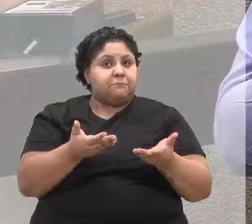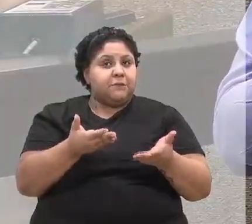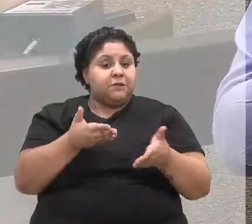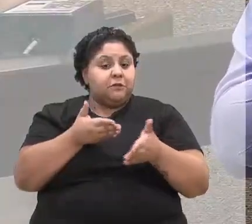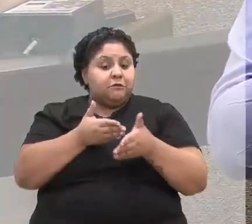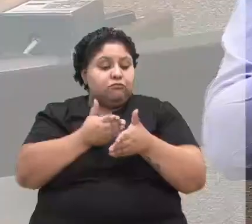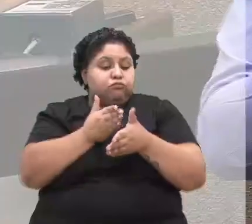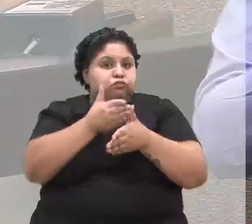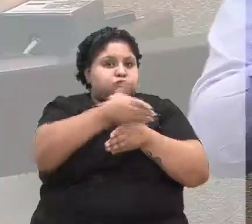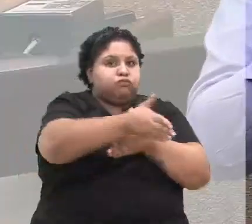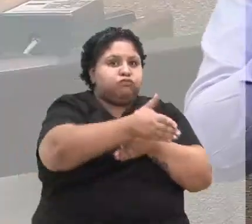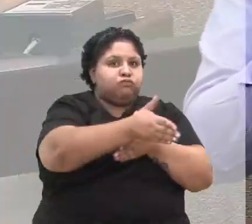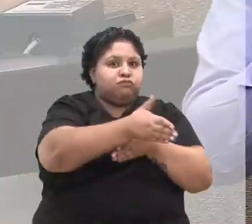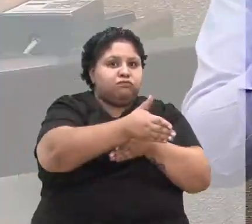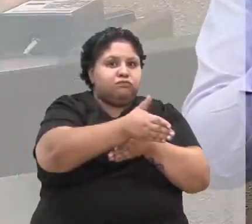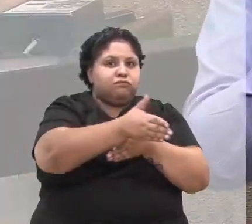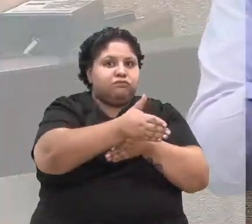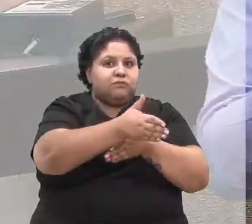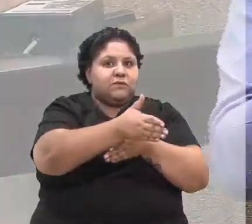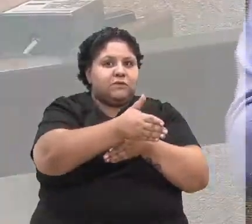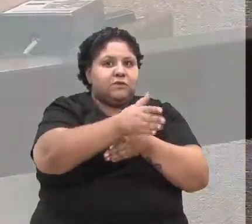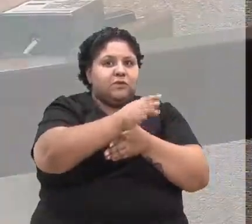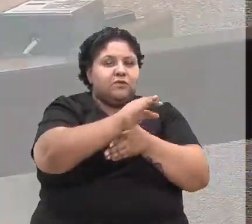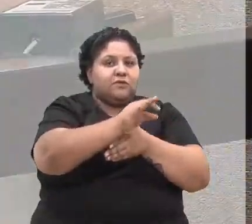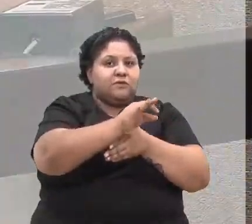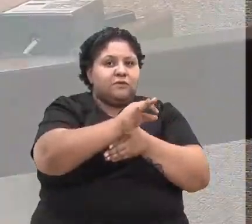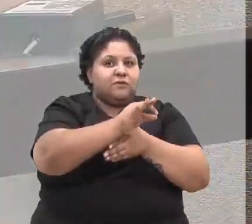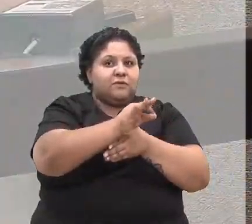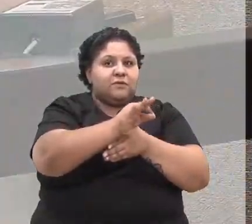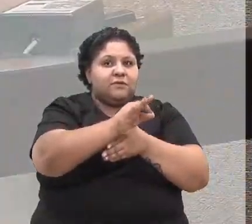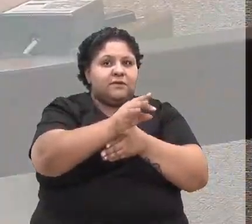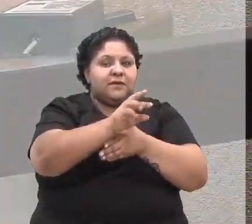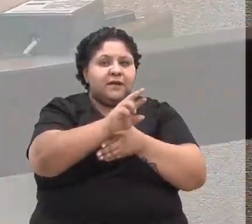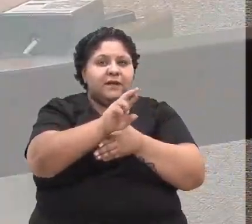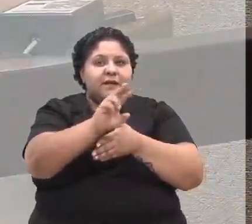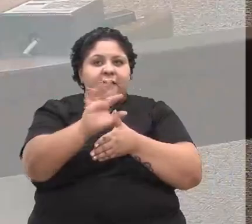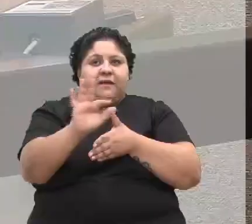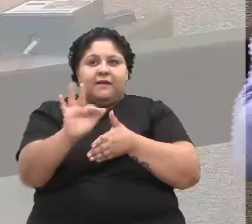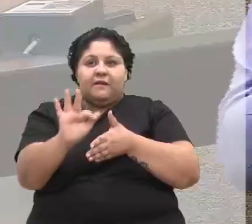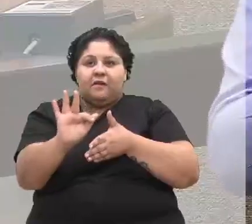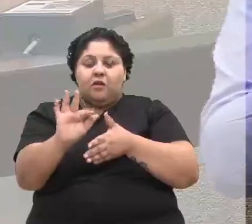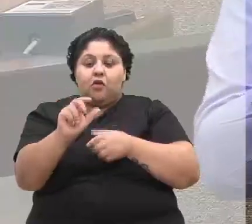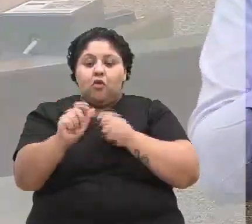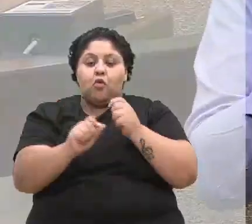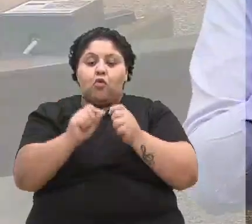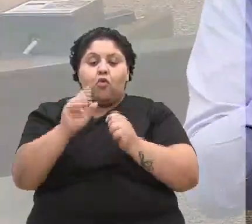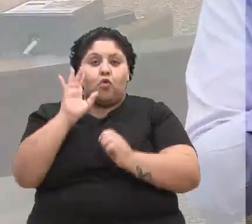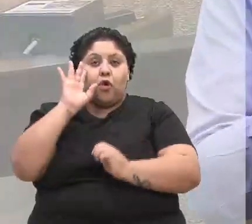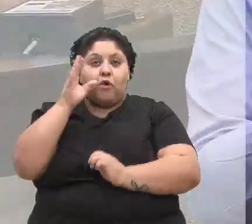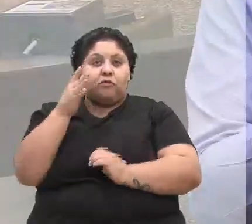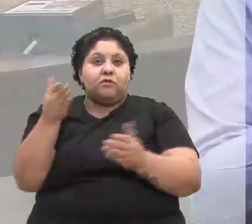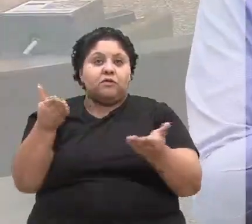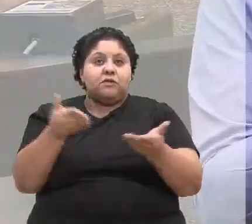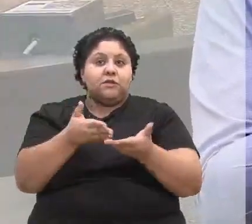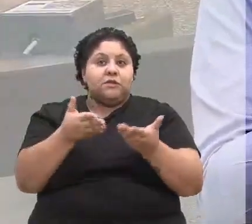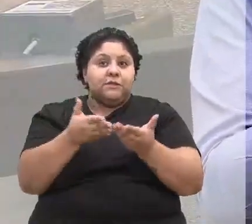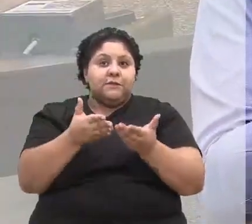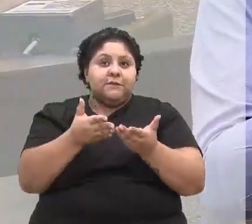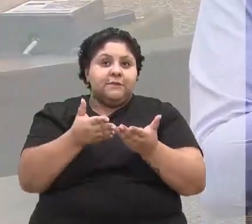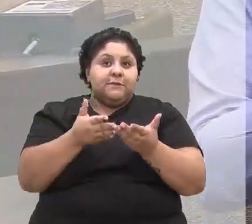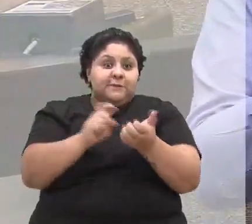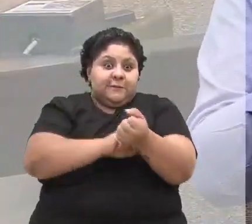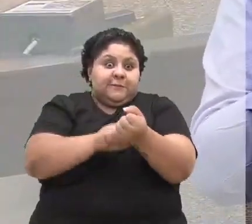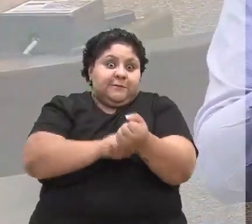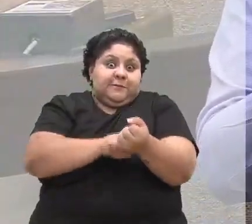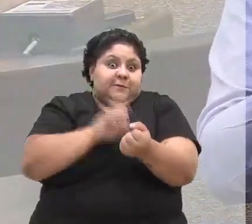ultrapassar a situação do Tribunal de Contas. Porque o que tem acontecido hoje? Às vezes, na euforia de resolver soluções,